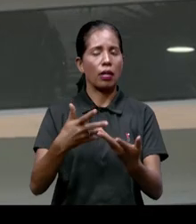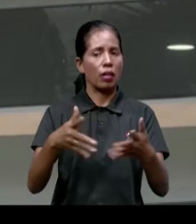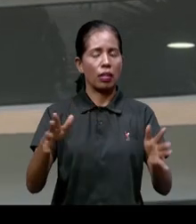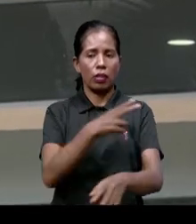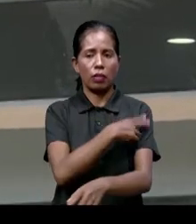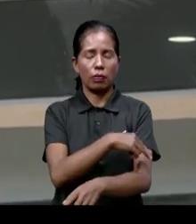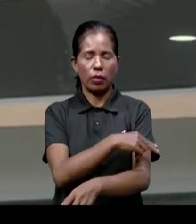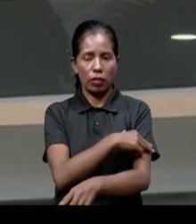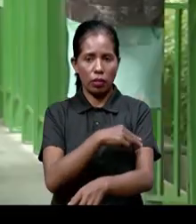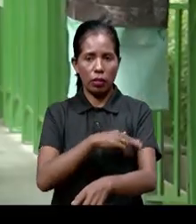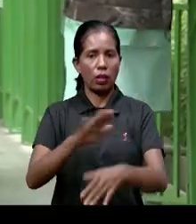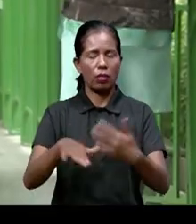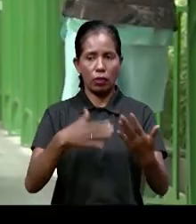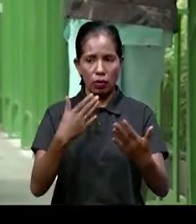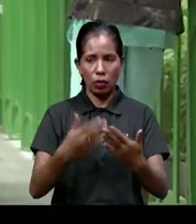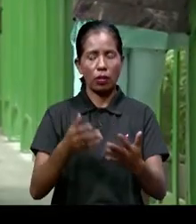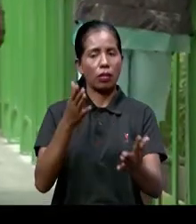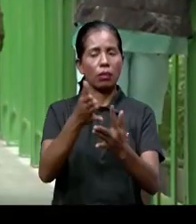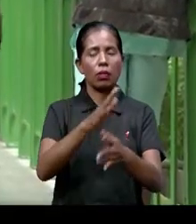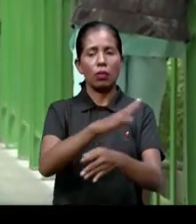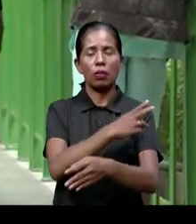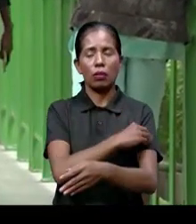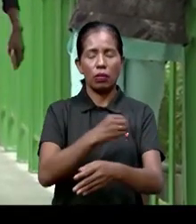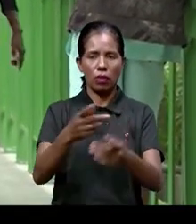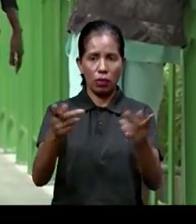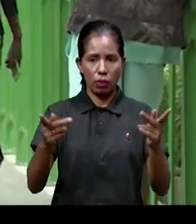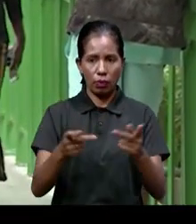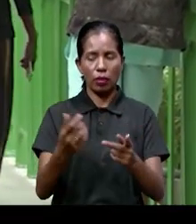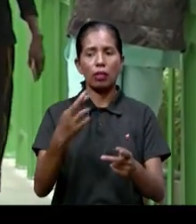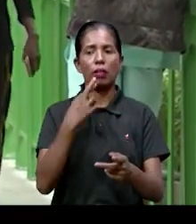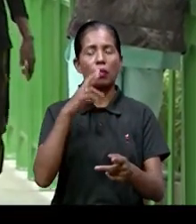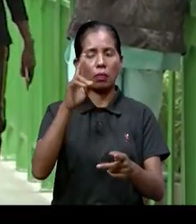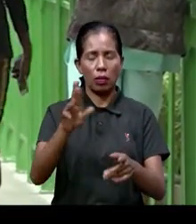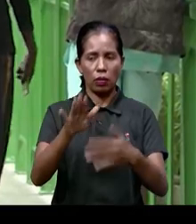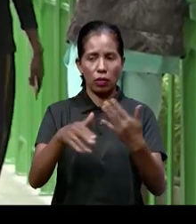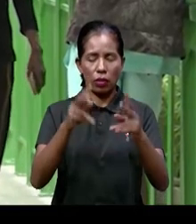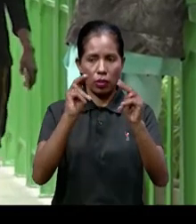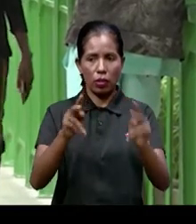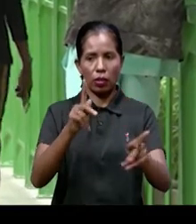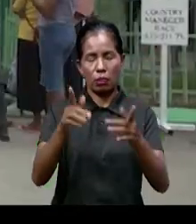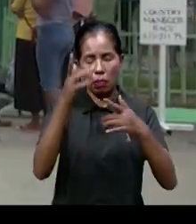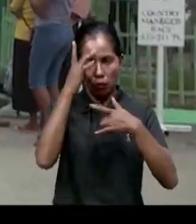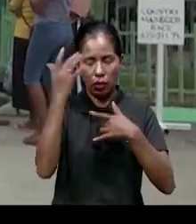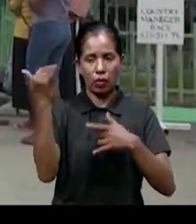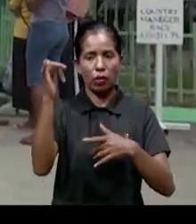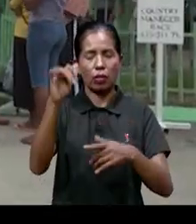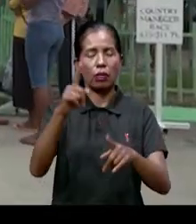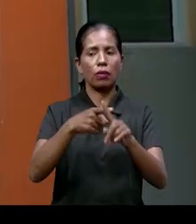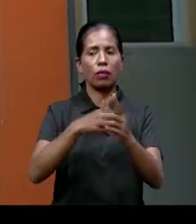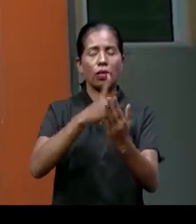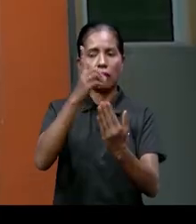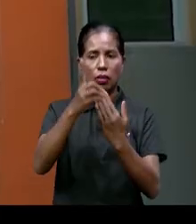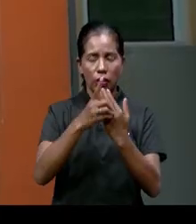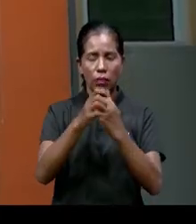hospital centro no posto saúde sira tama hoto ana e armazen tamba ne se responde hoto necessidade de paciente siranian to fulan dezembro tina